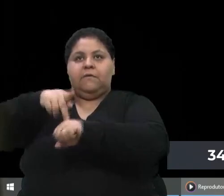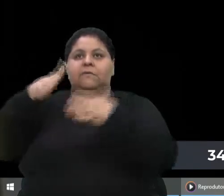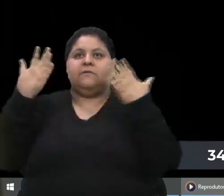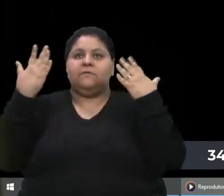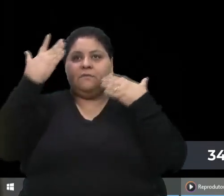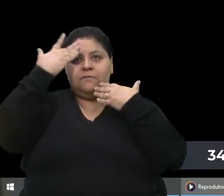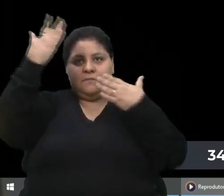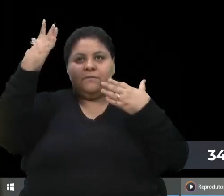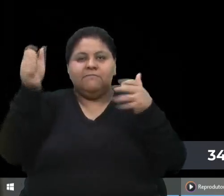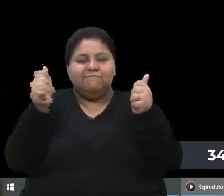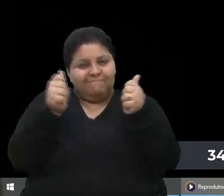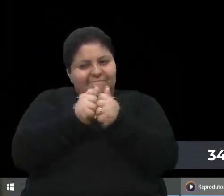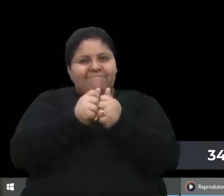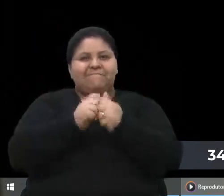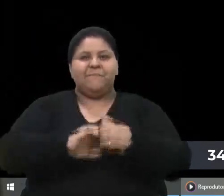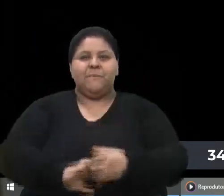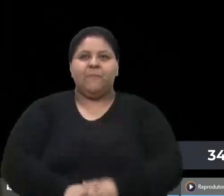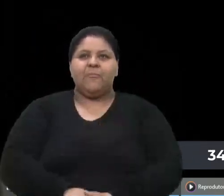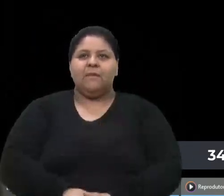Tamo junto.